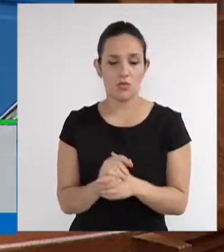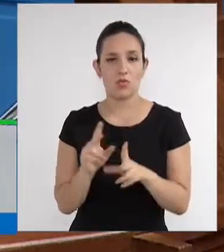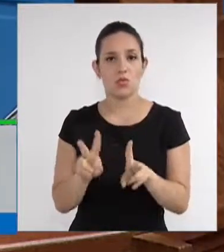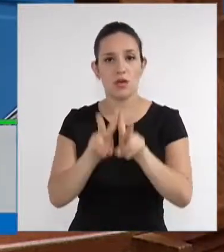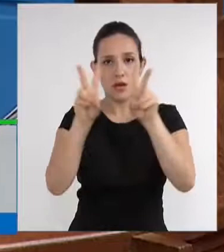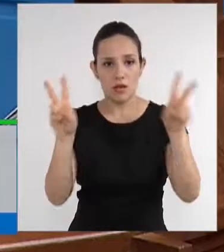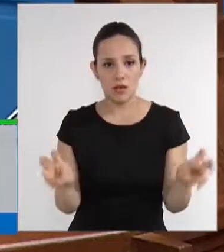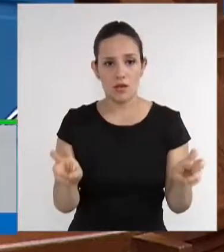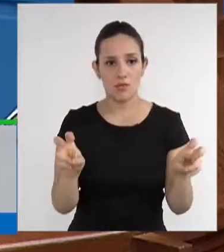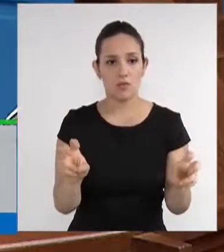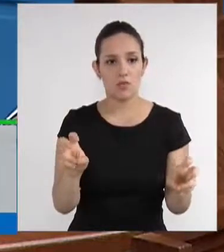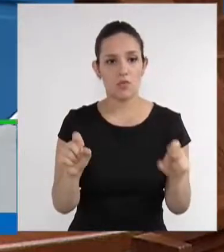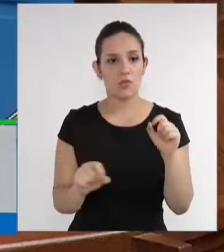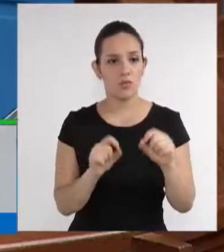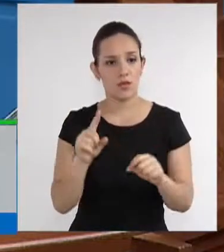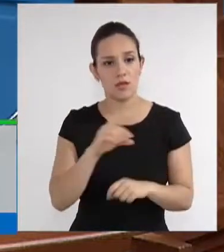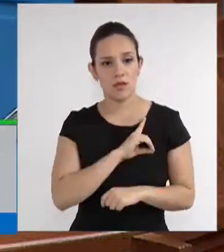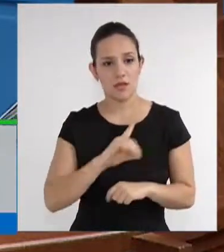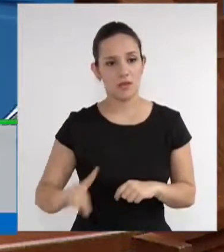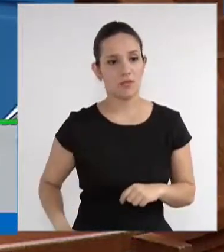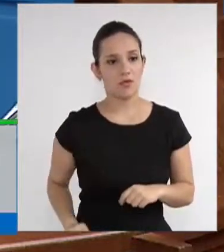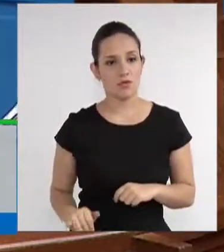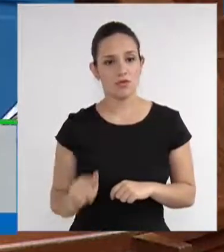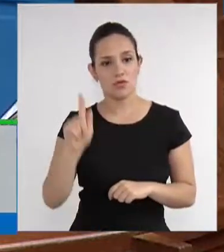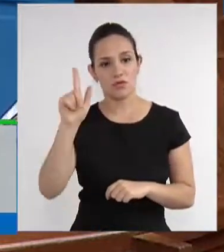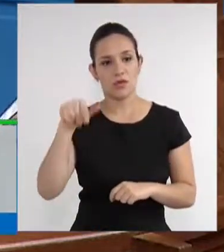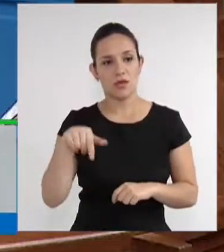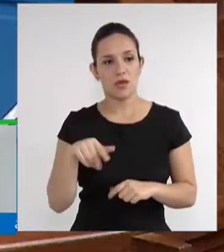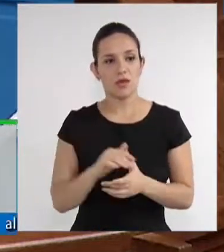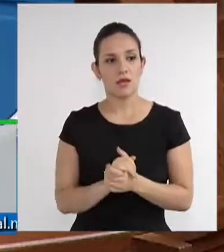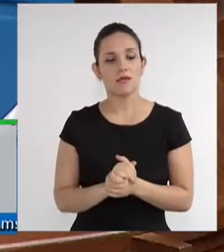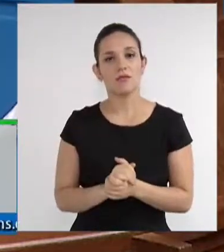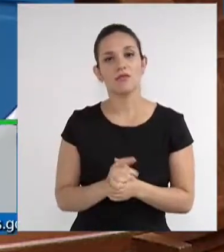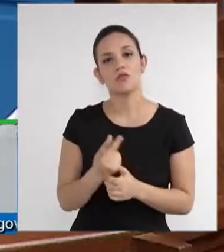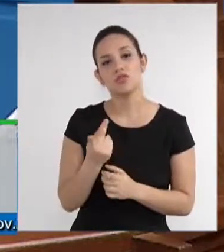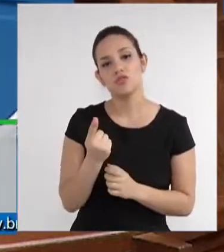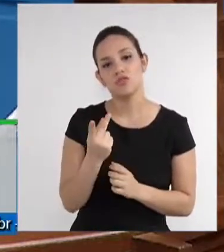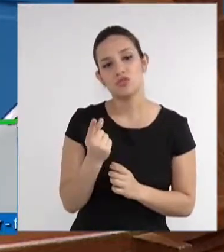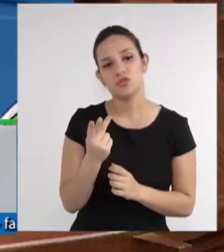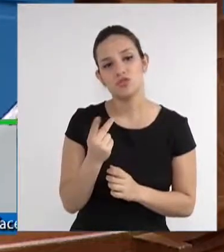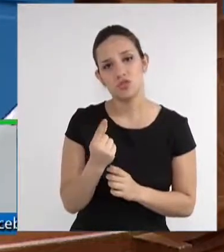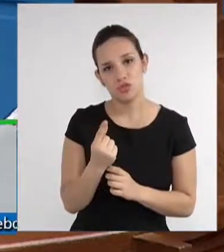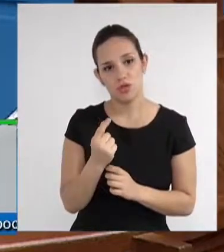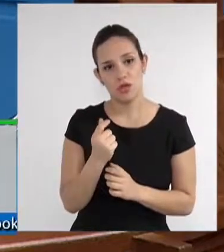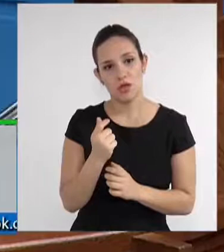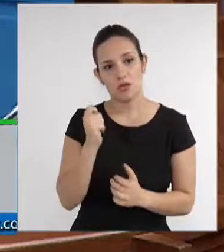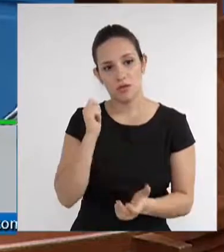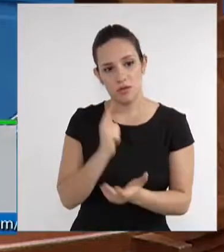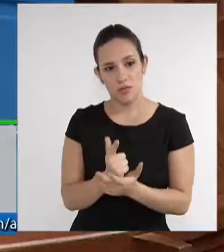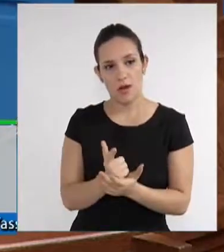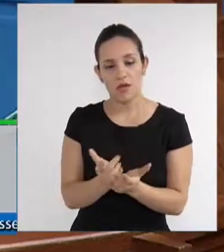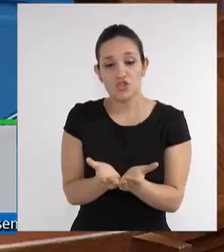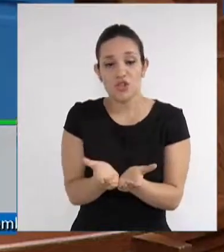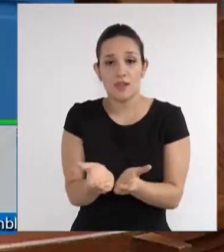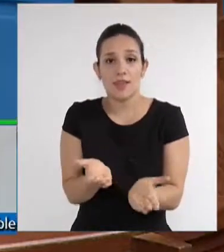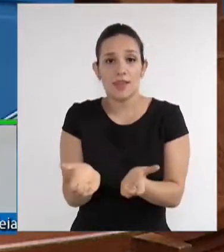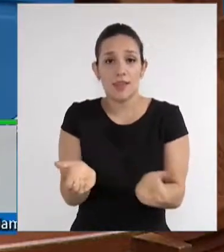como título, deputado João Grandão, Correção Monetária dos Valores das Modalidades